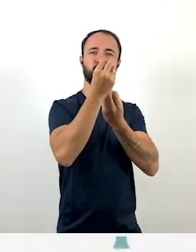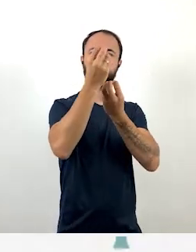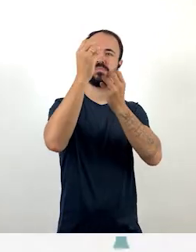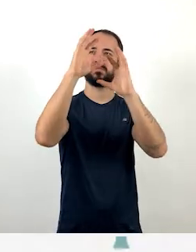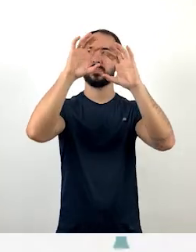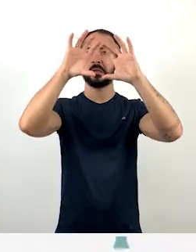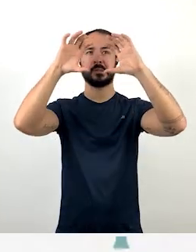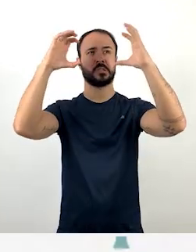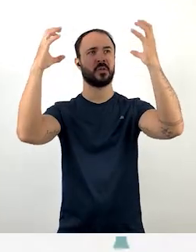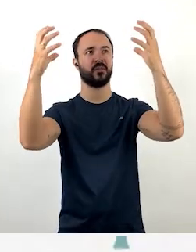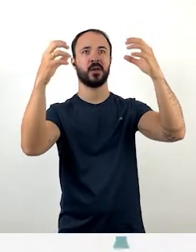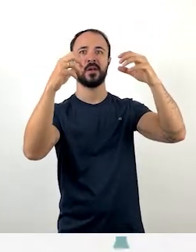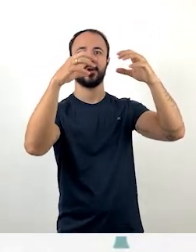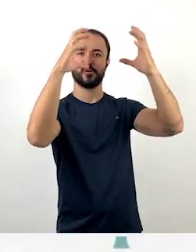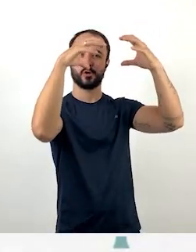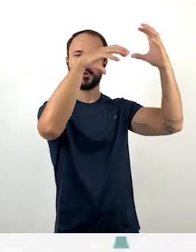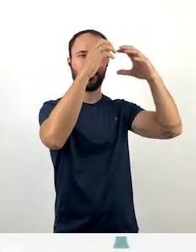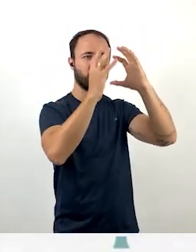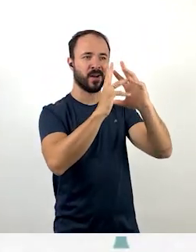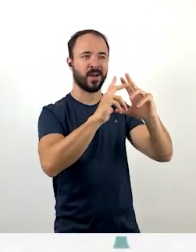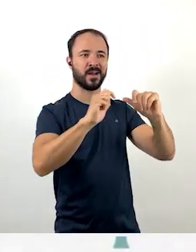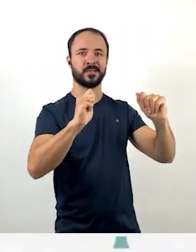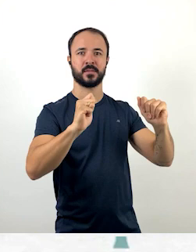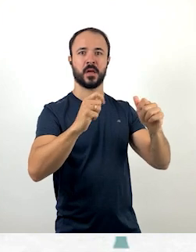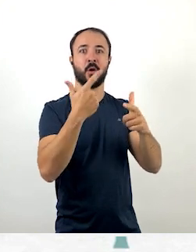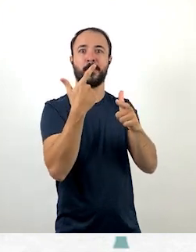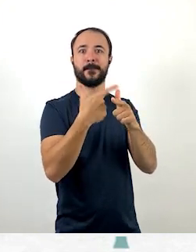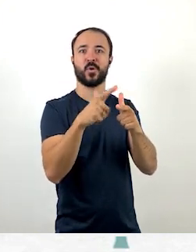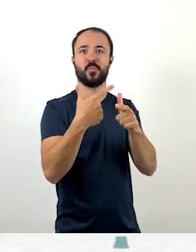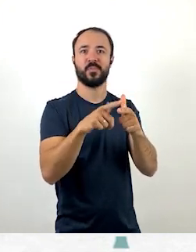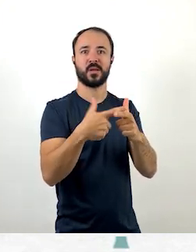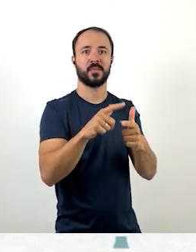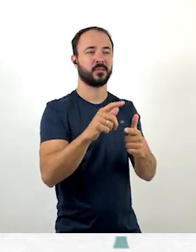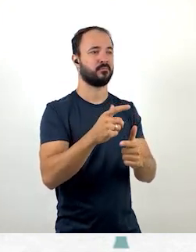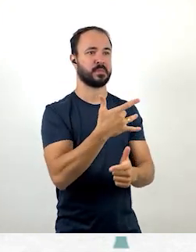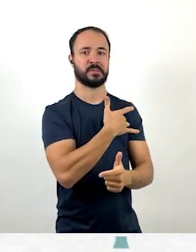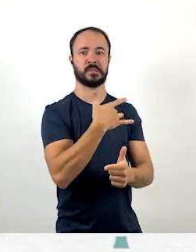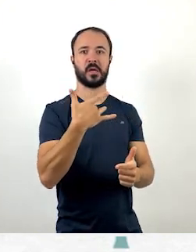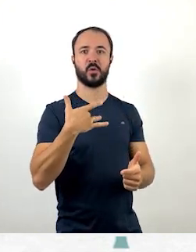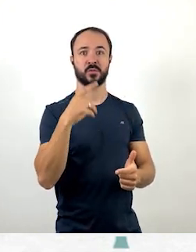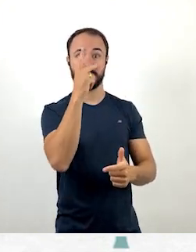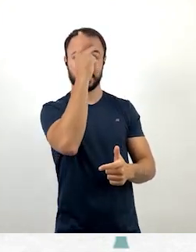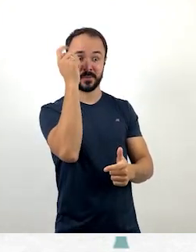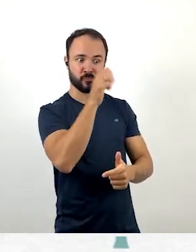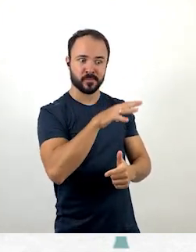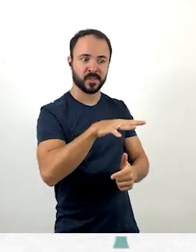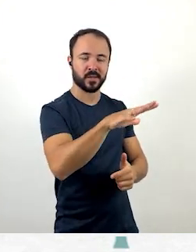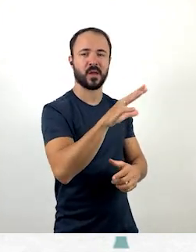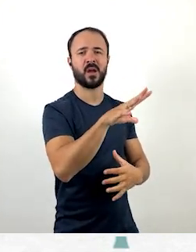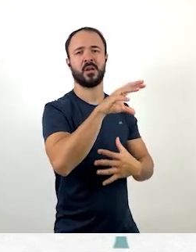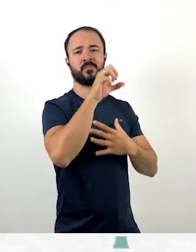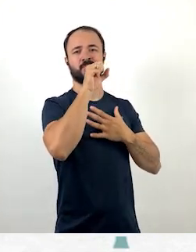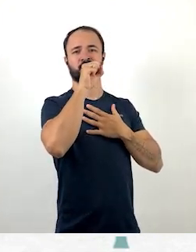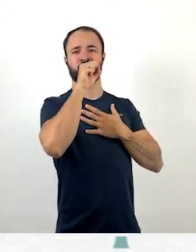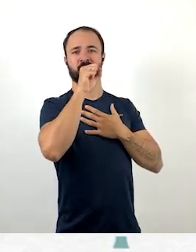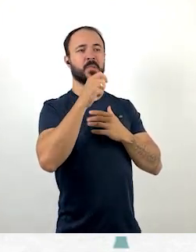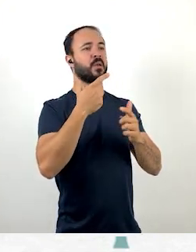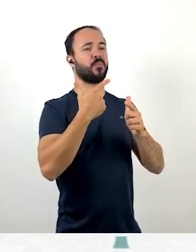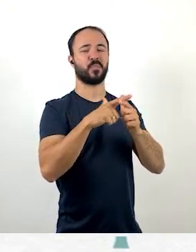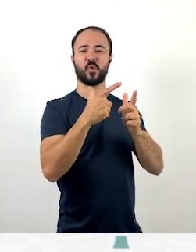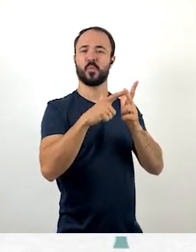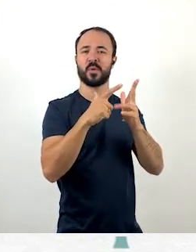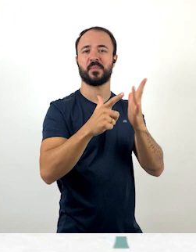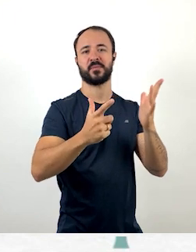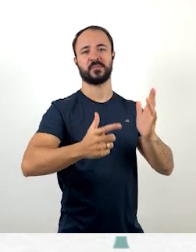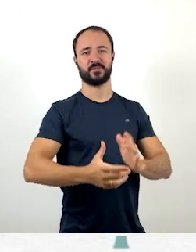estavam gerando muitos problemas de saúde na população da cidade. Foram relatados casos de má formação do sistema nervoso